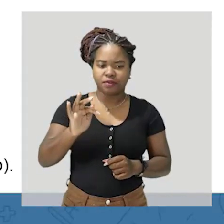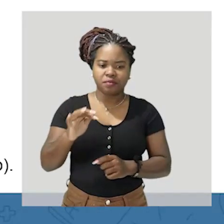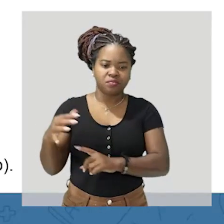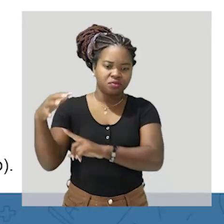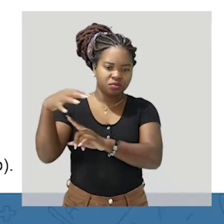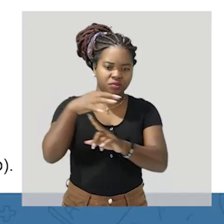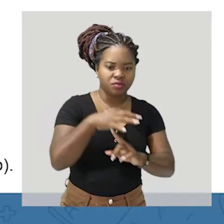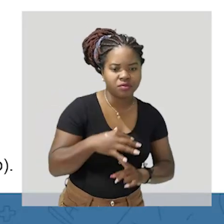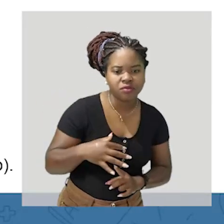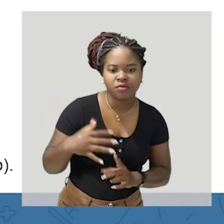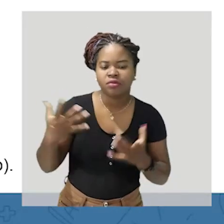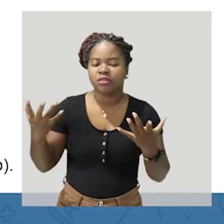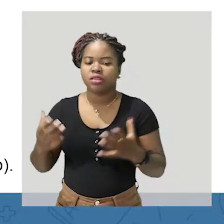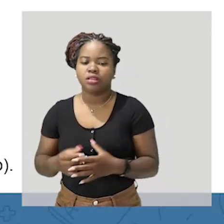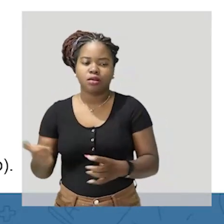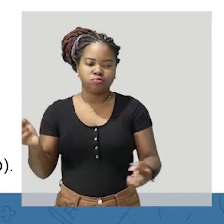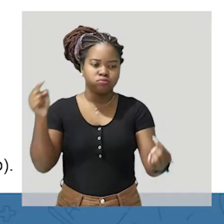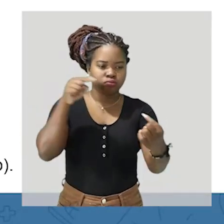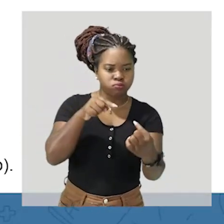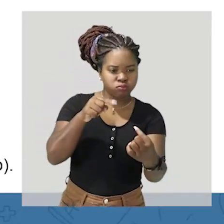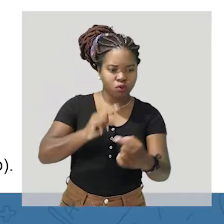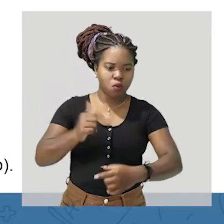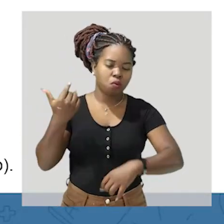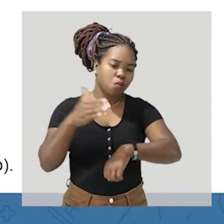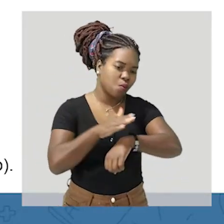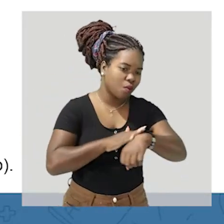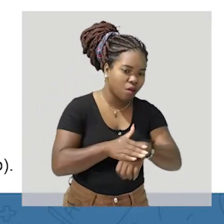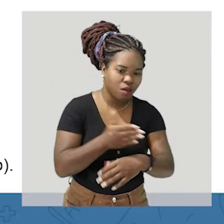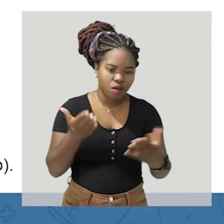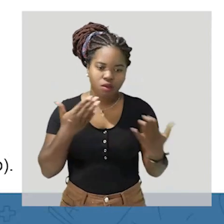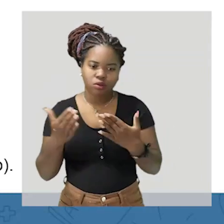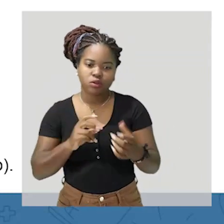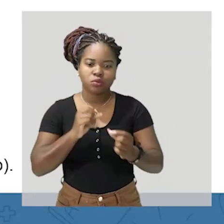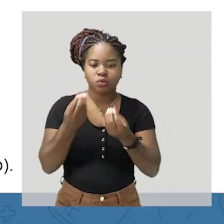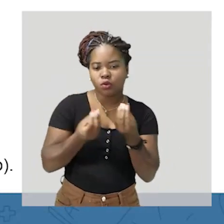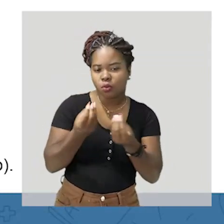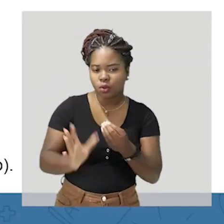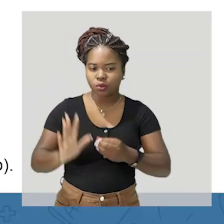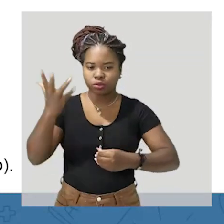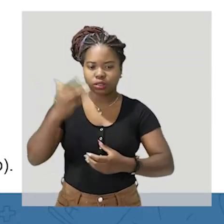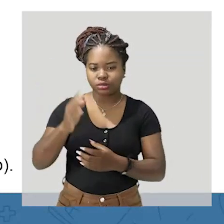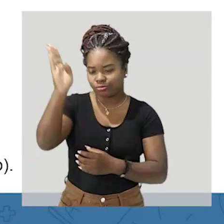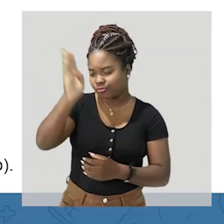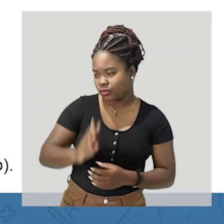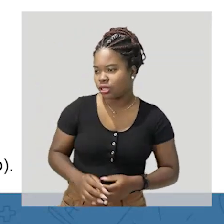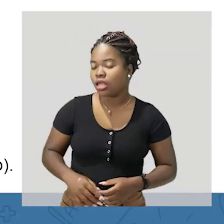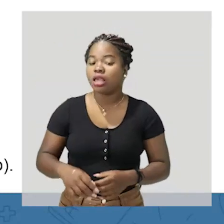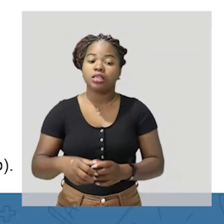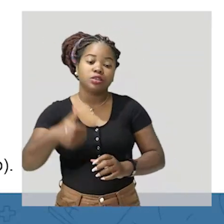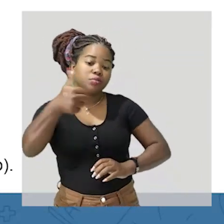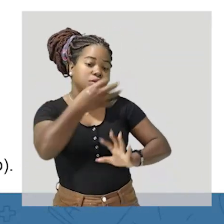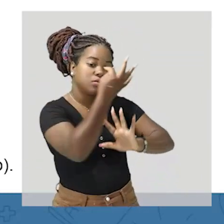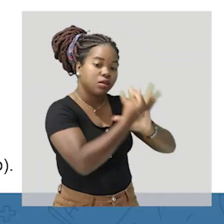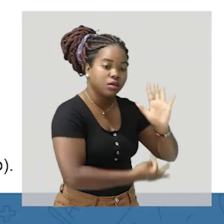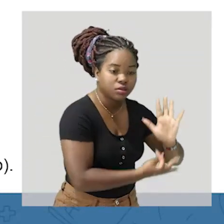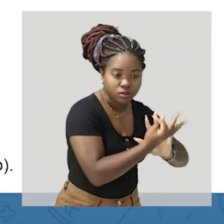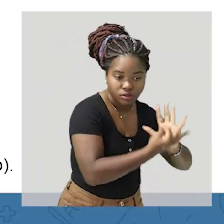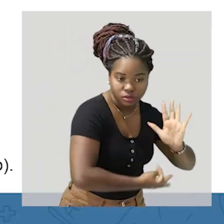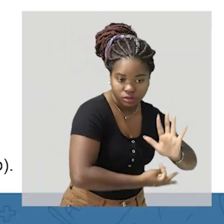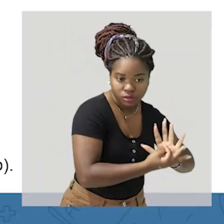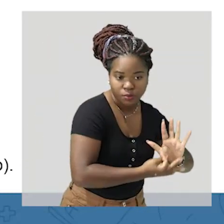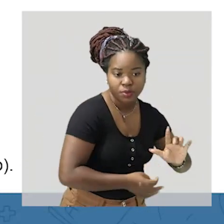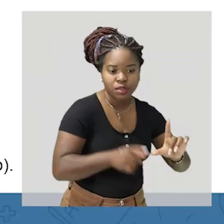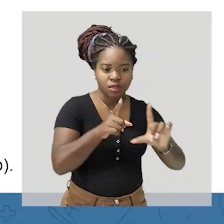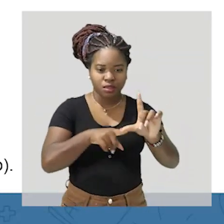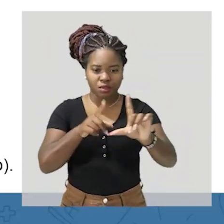outras conversas sobre os jeitos do Brasil. Bom, esse é o texto 1, né, que é uma letra da